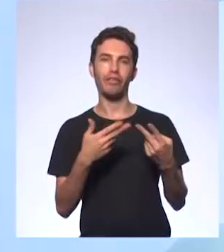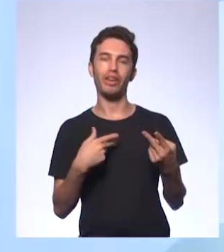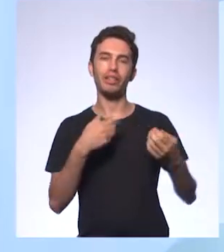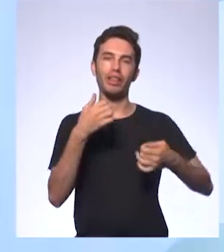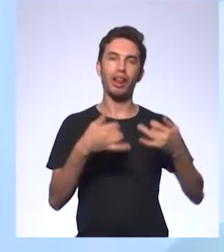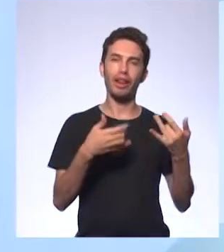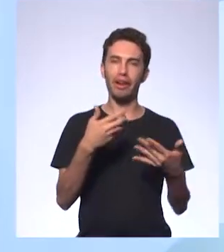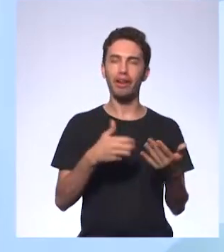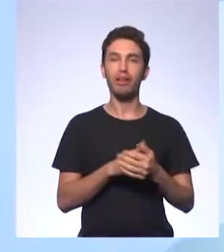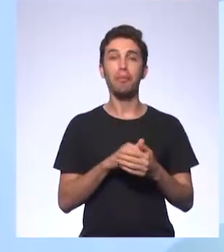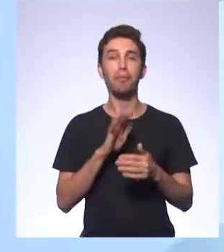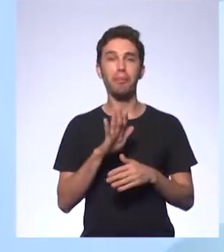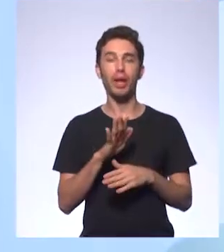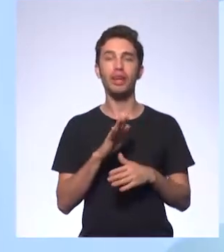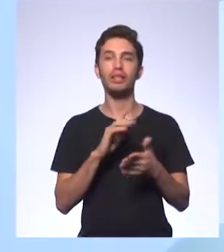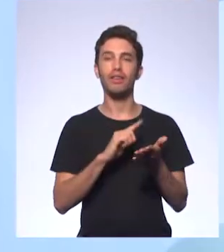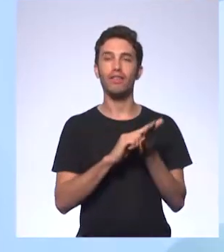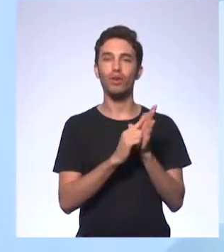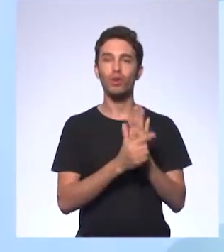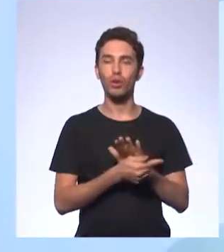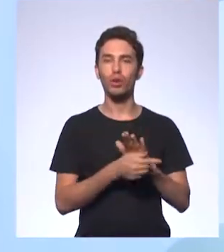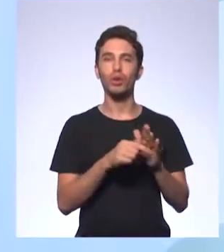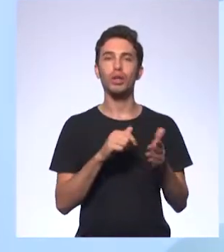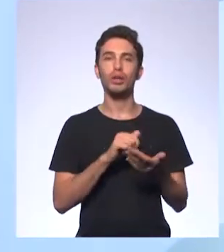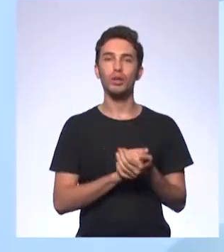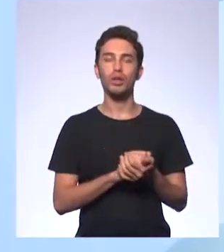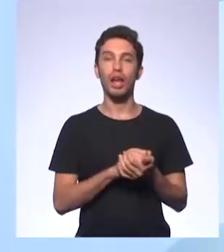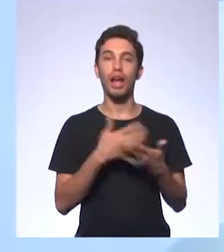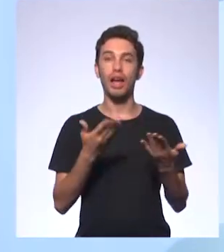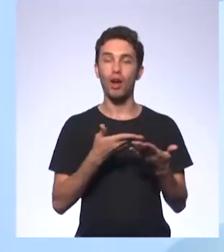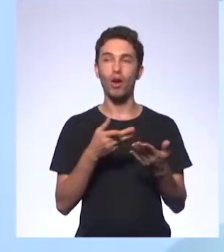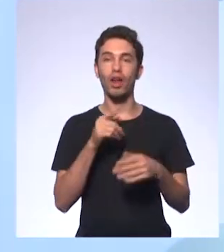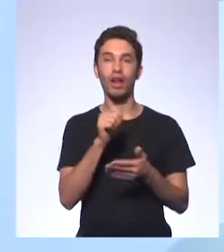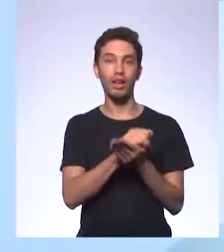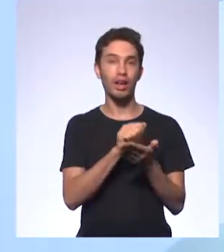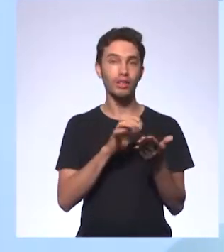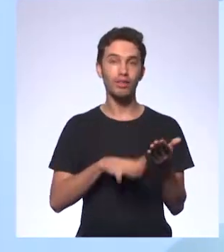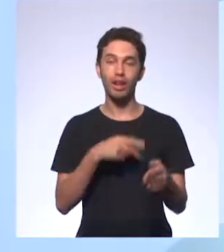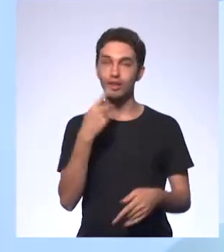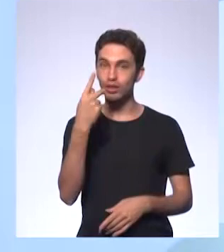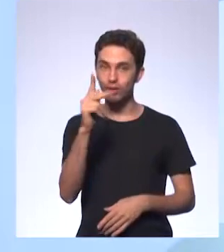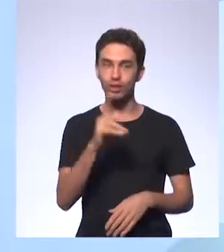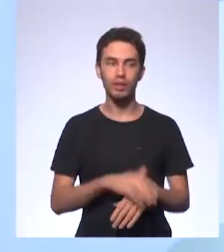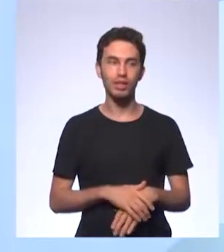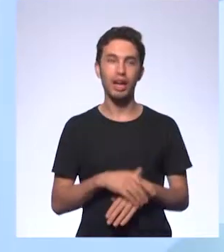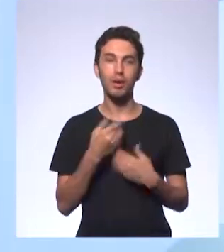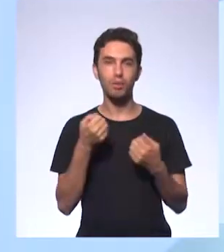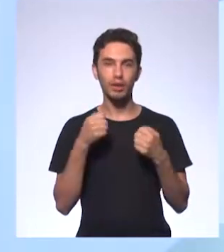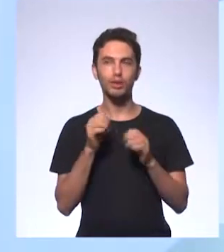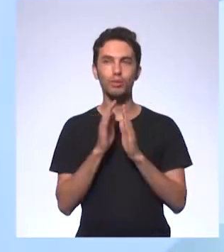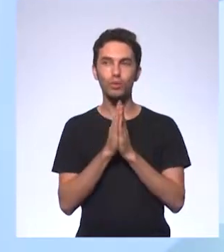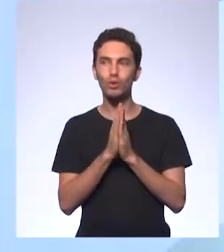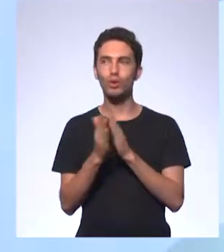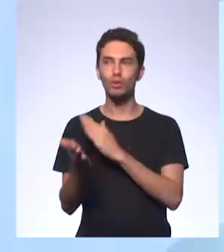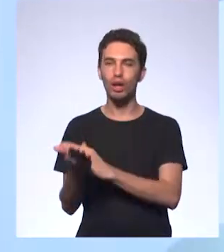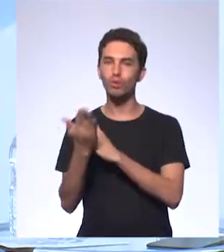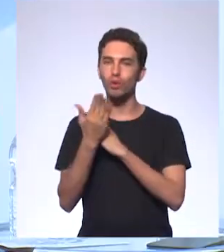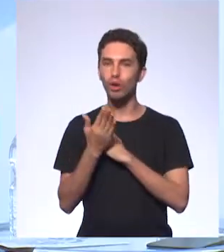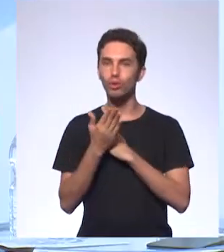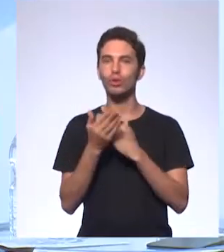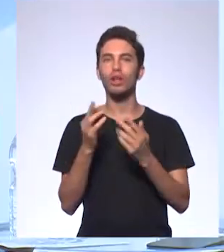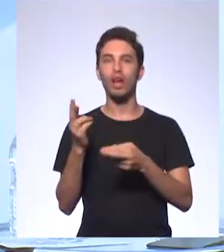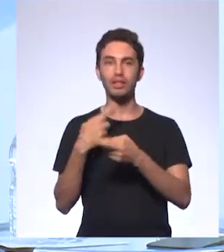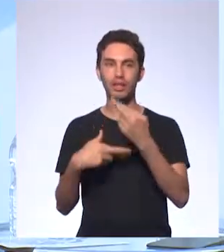frase, oração, período, e agora é aí a atividade de vocês. Então, eu preciso desse retorno e vamos contribuindo,